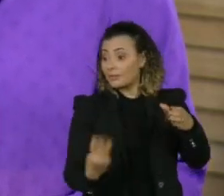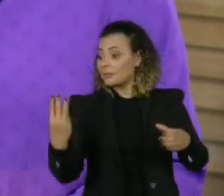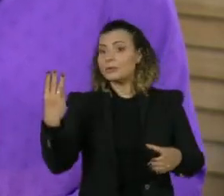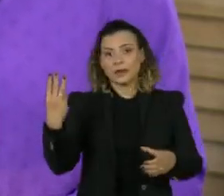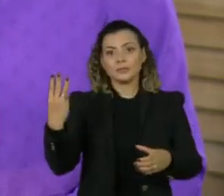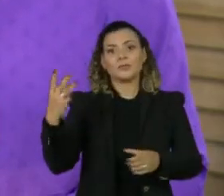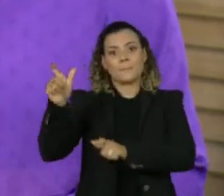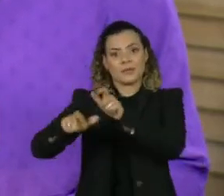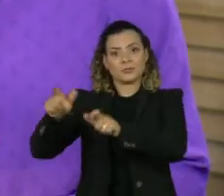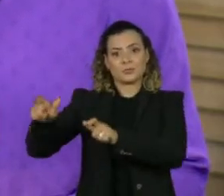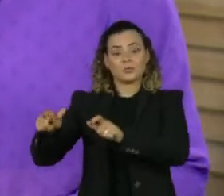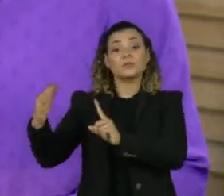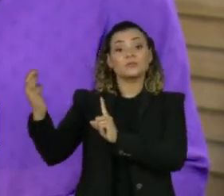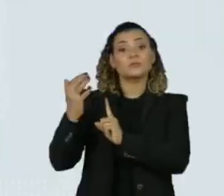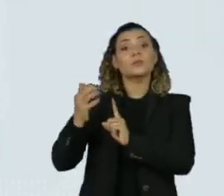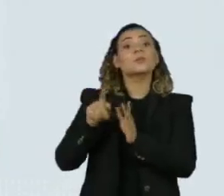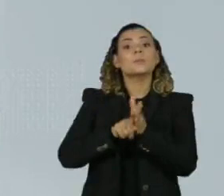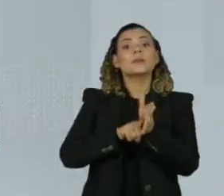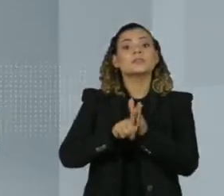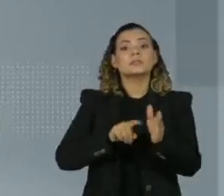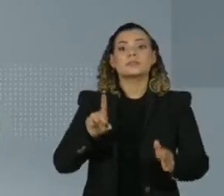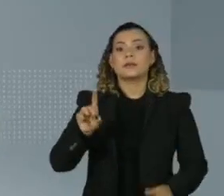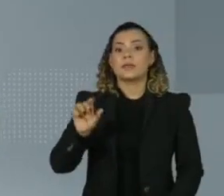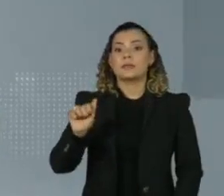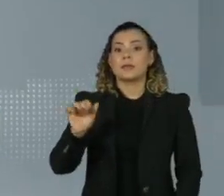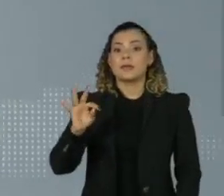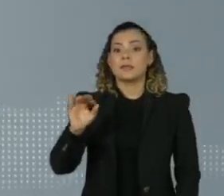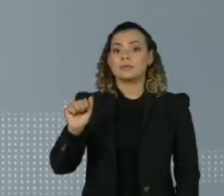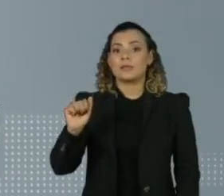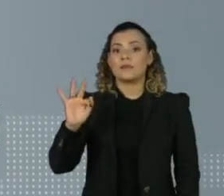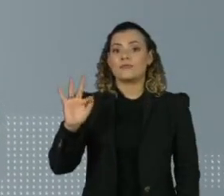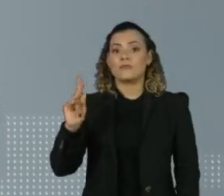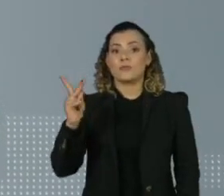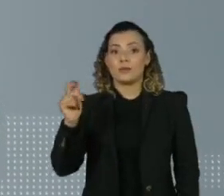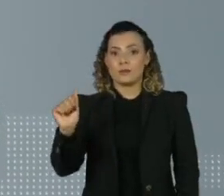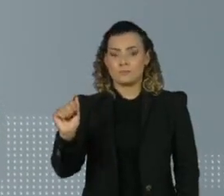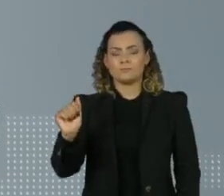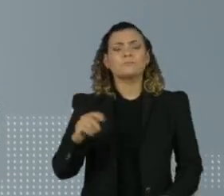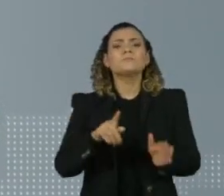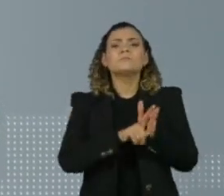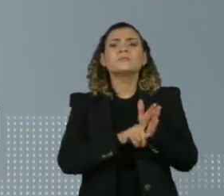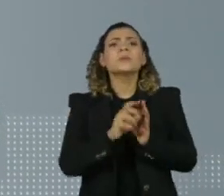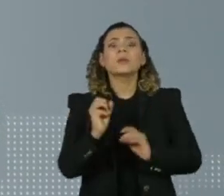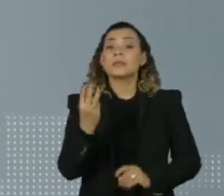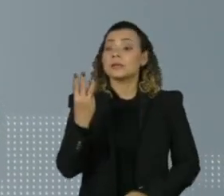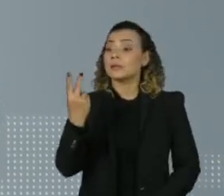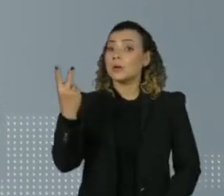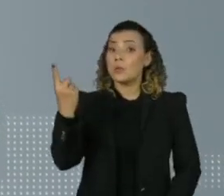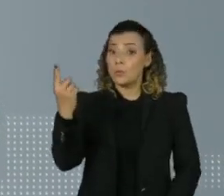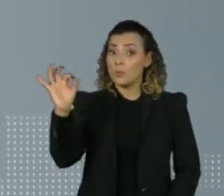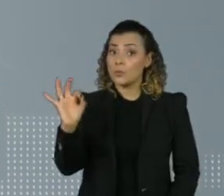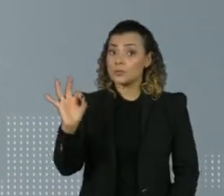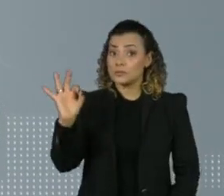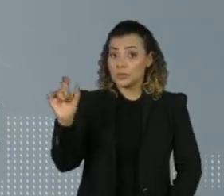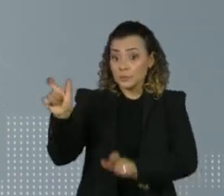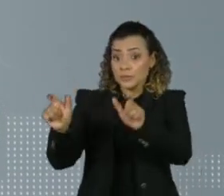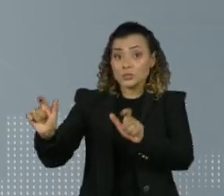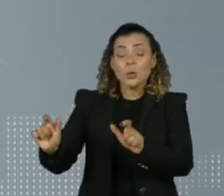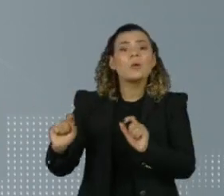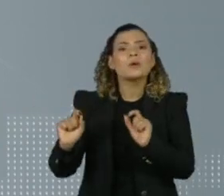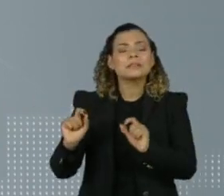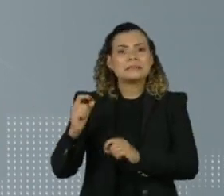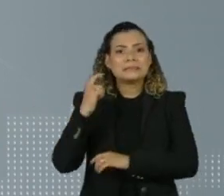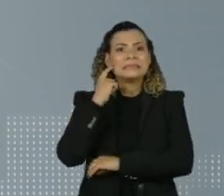pesquisa do Datafolha divulgada neste domingo uma pesquisa mostra que 31 por cento dos entrevistados vem a possibilidade de alterar a